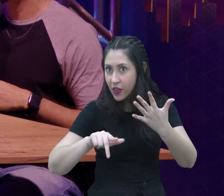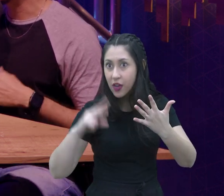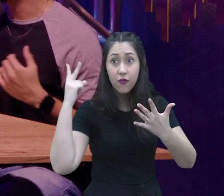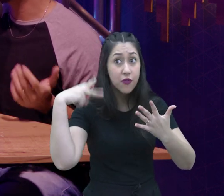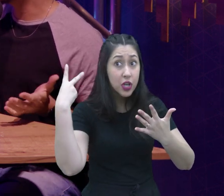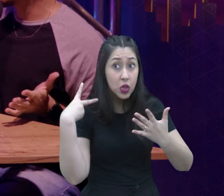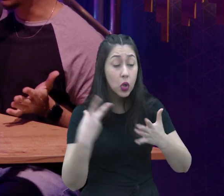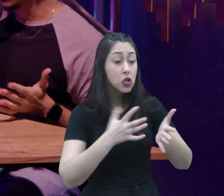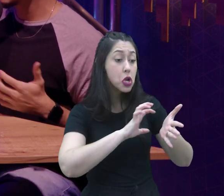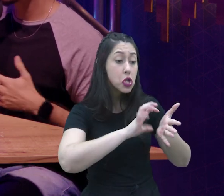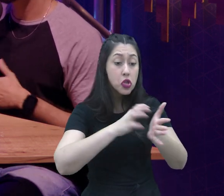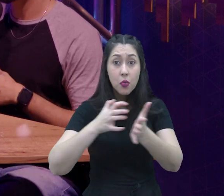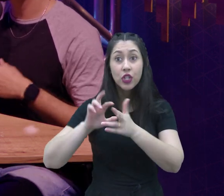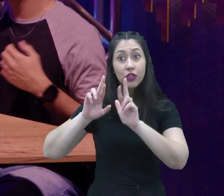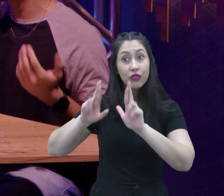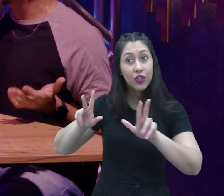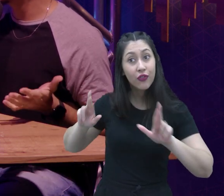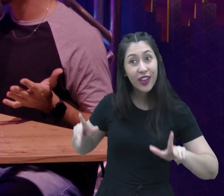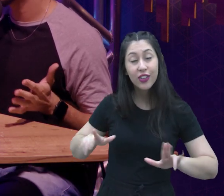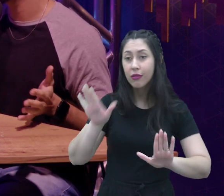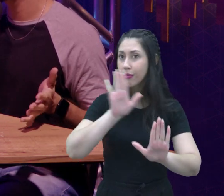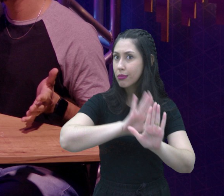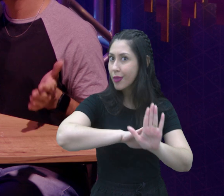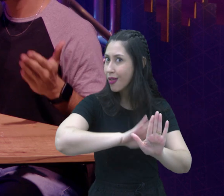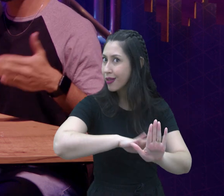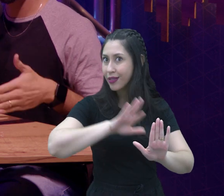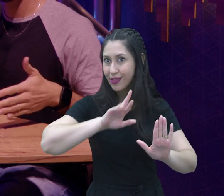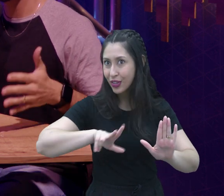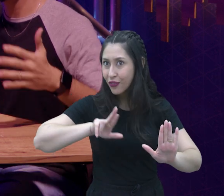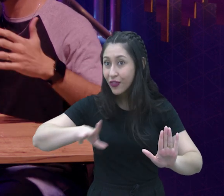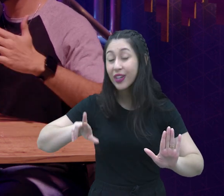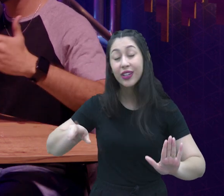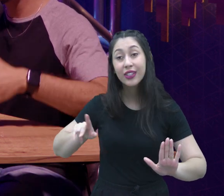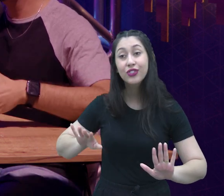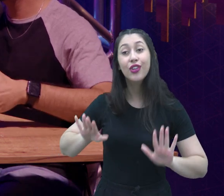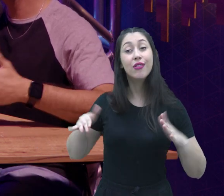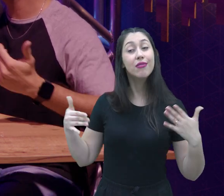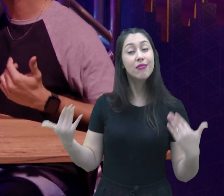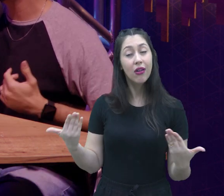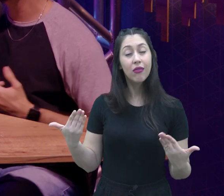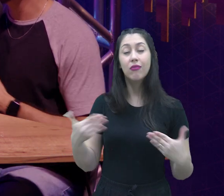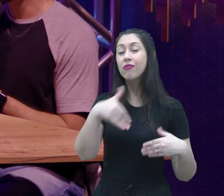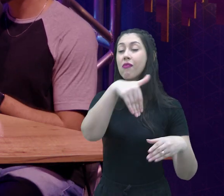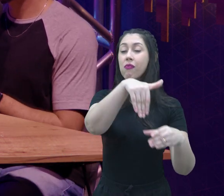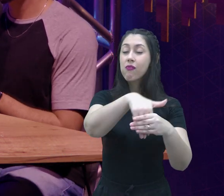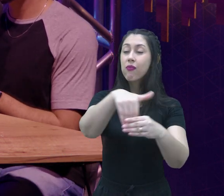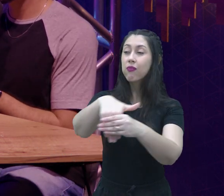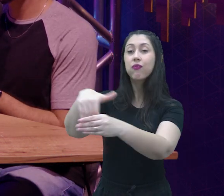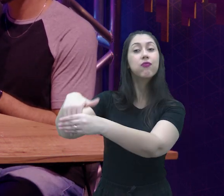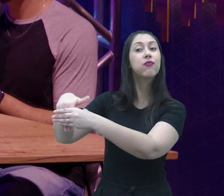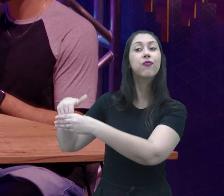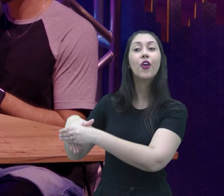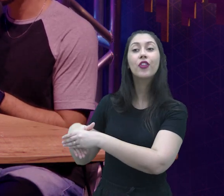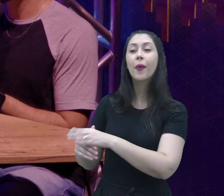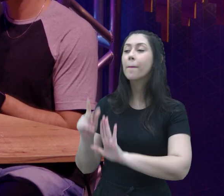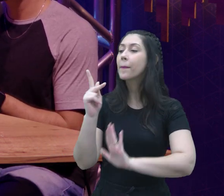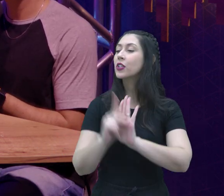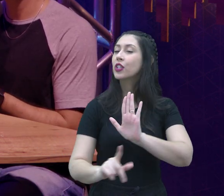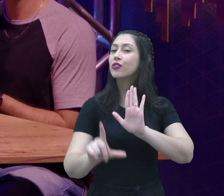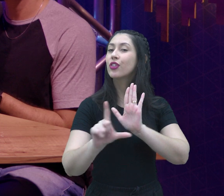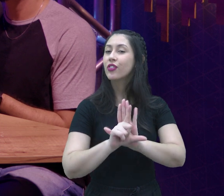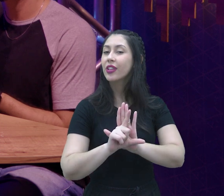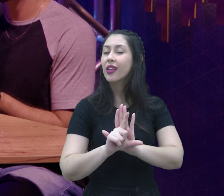de vários partidos diferentes, com várias bandeiras diferentes. E no final das contas eles votam para que